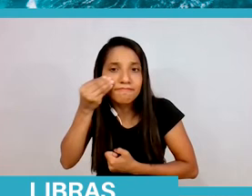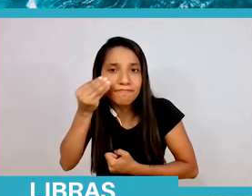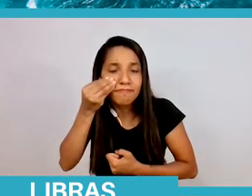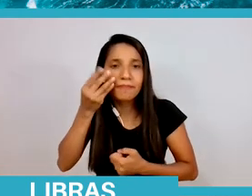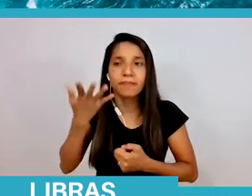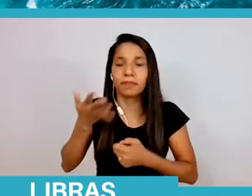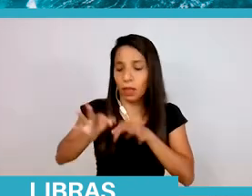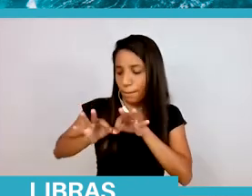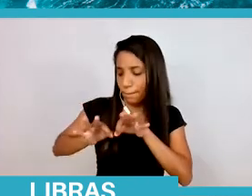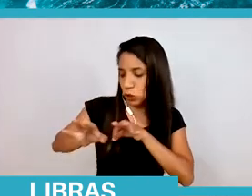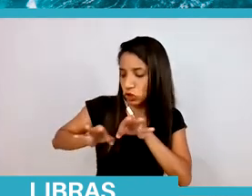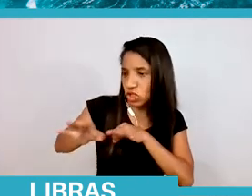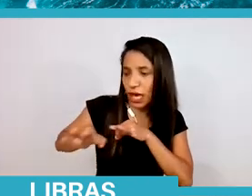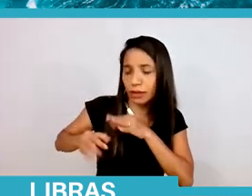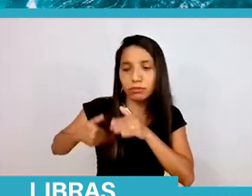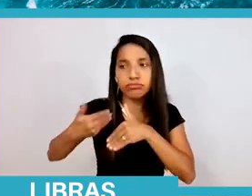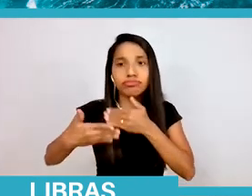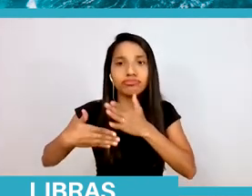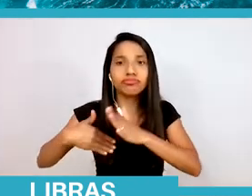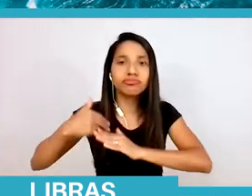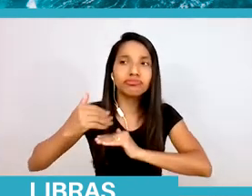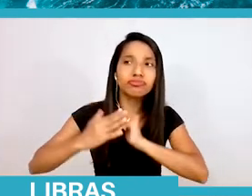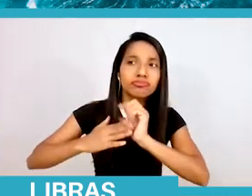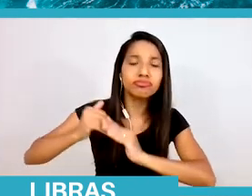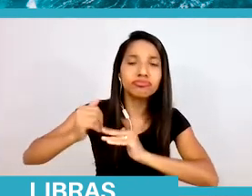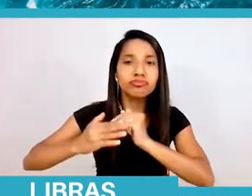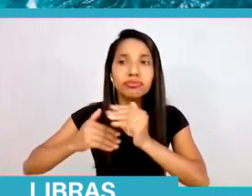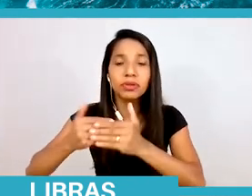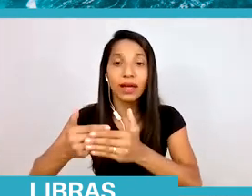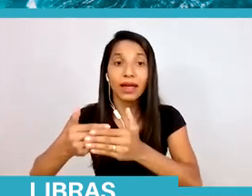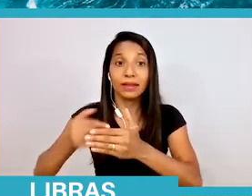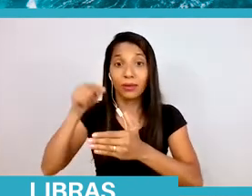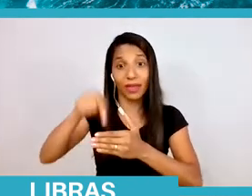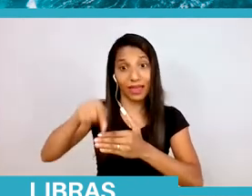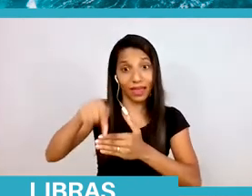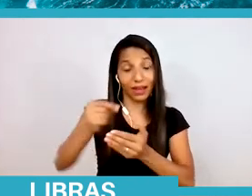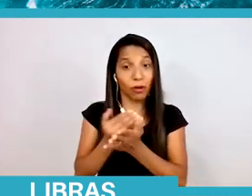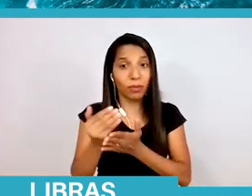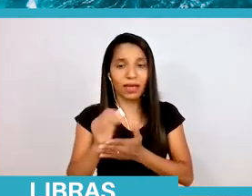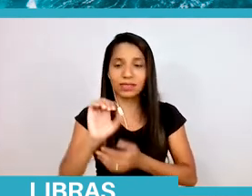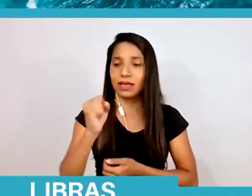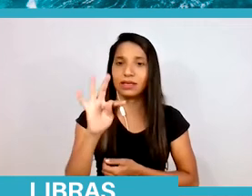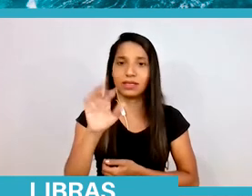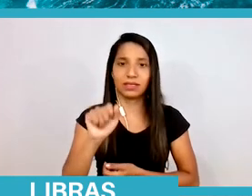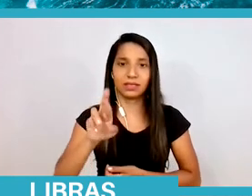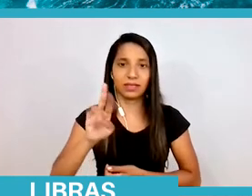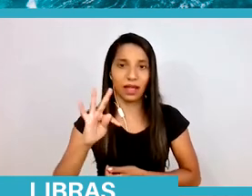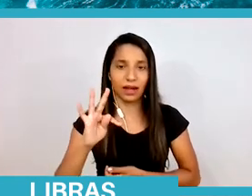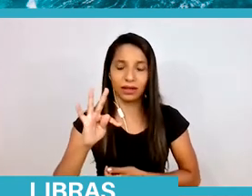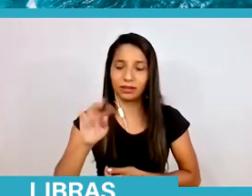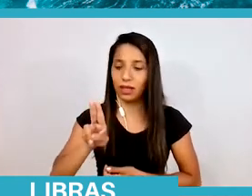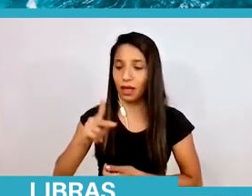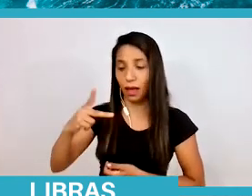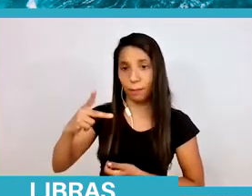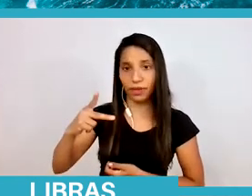aquele seu projeto se torne uma startup com uma empresa registrada, um CNPJ. Então, existem maneiras legais para